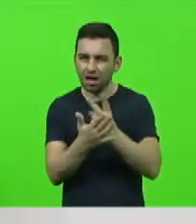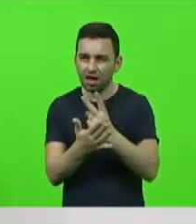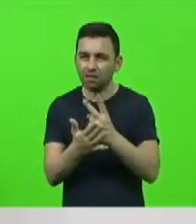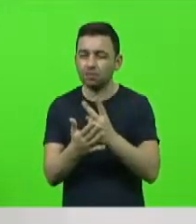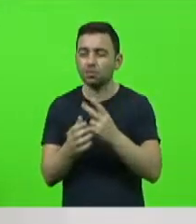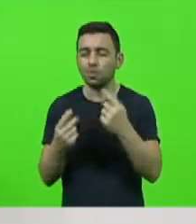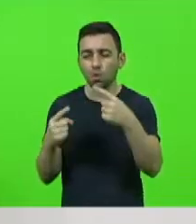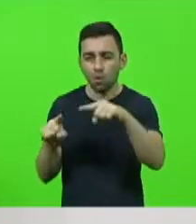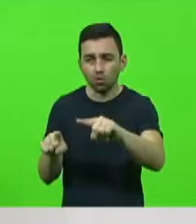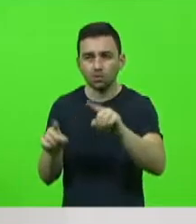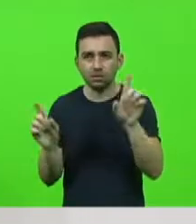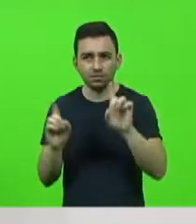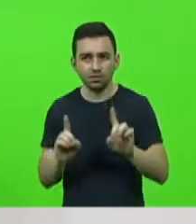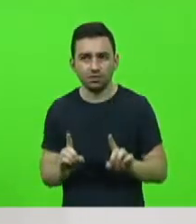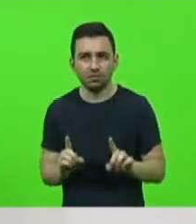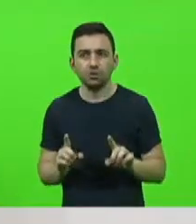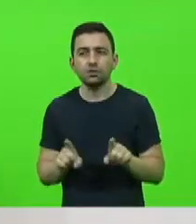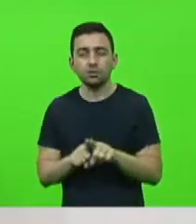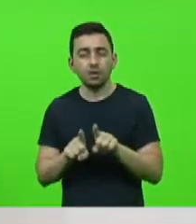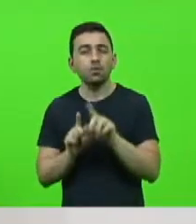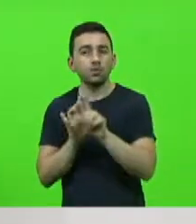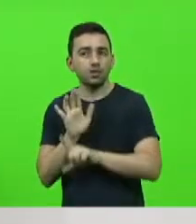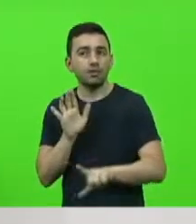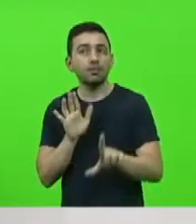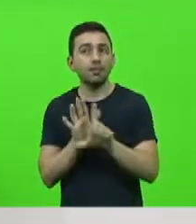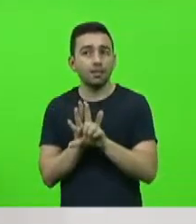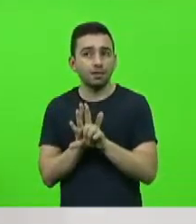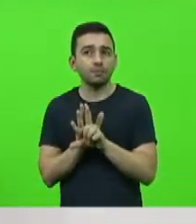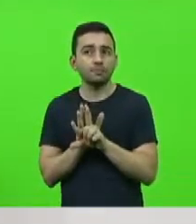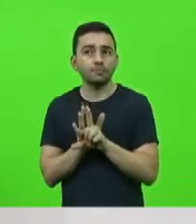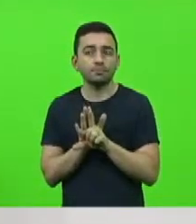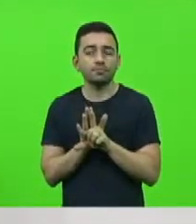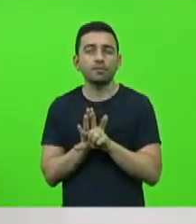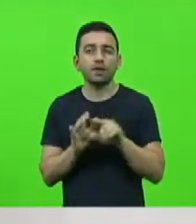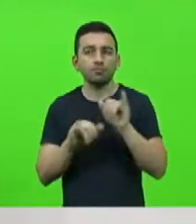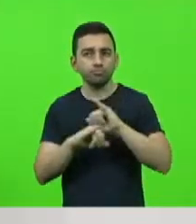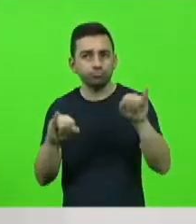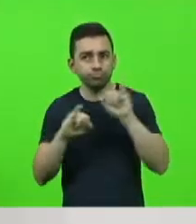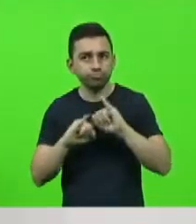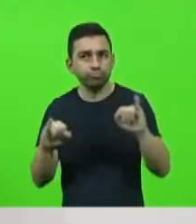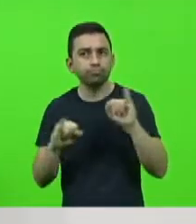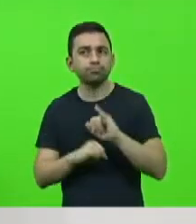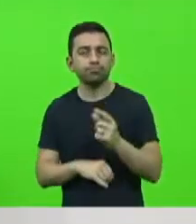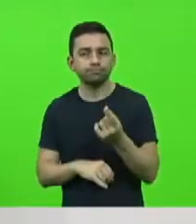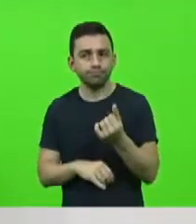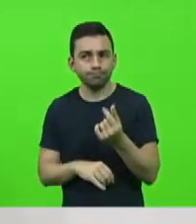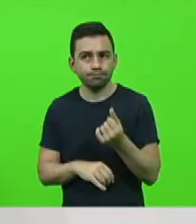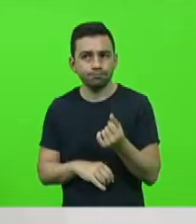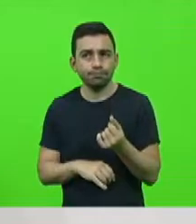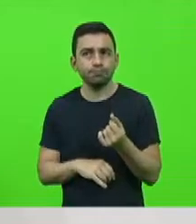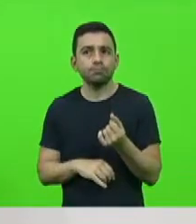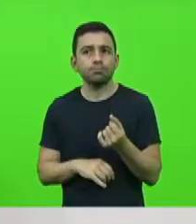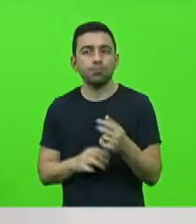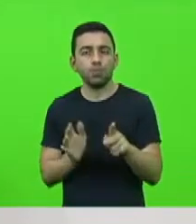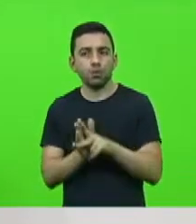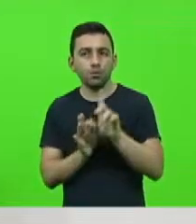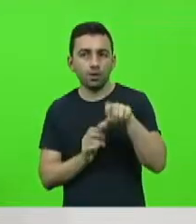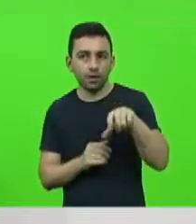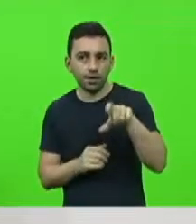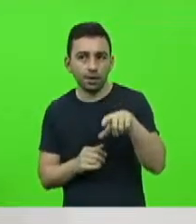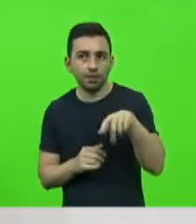deficiência. Projeto de lei número 380, que dispõe sobre a publicidade de gastos efetuados com cartões